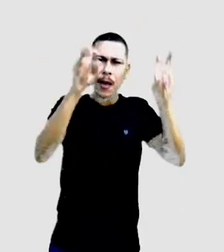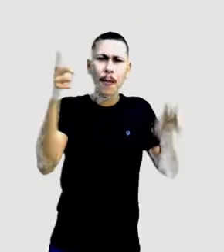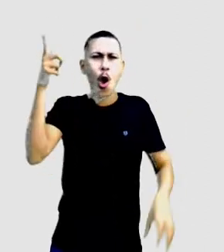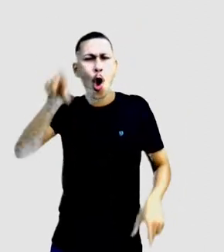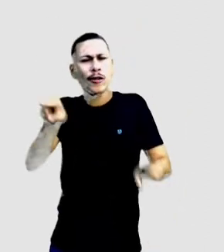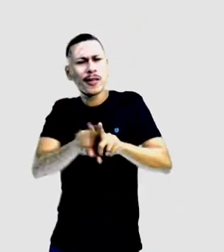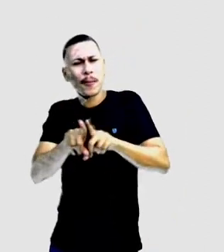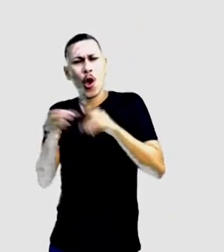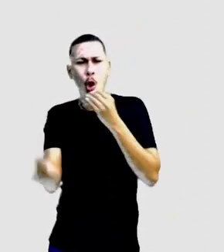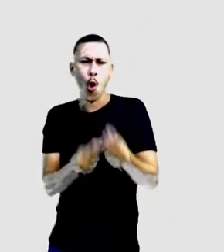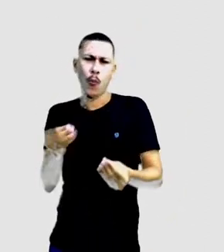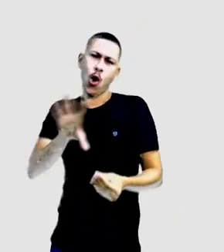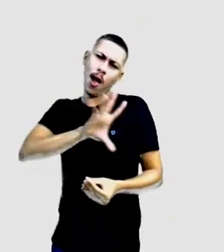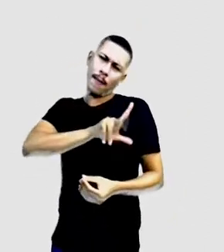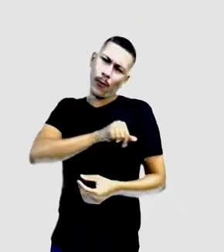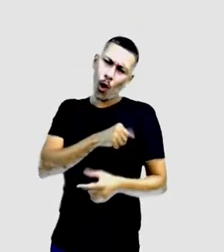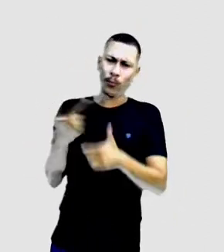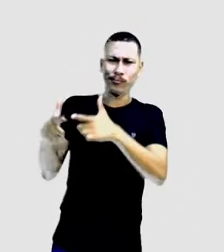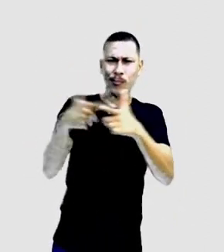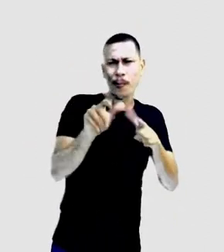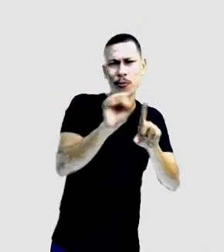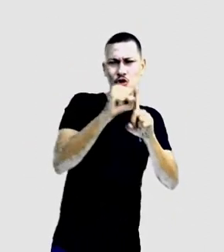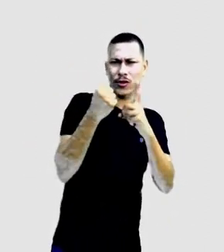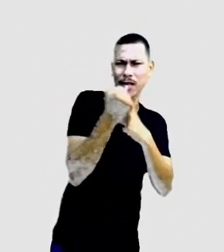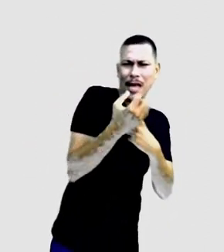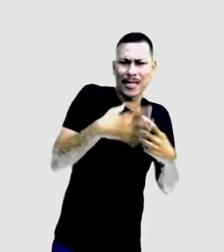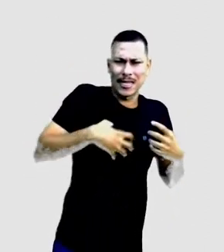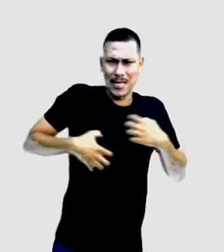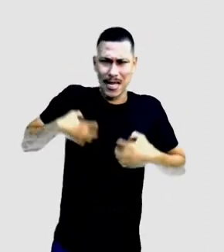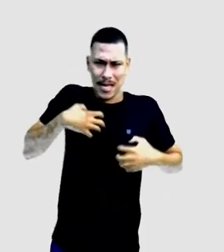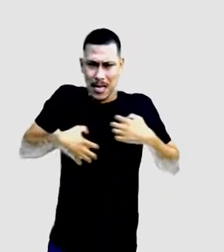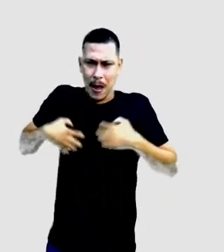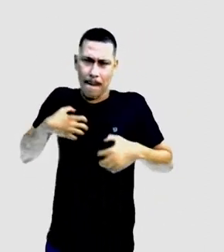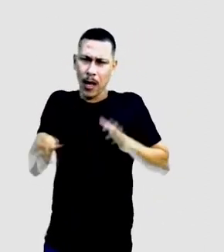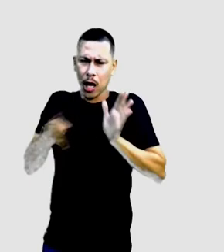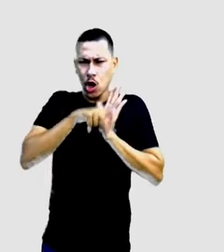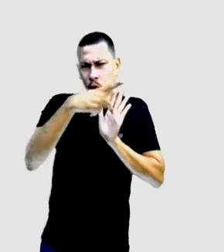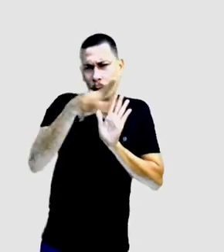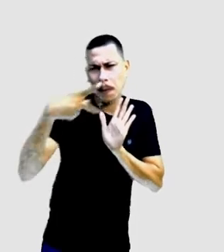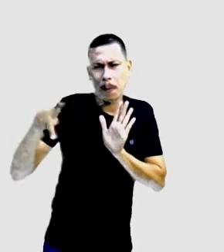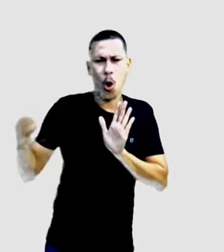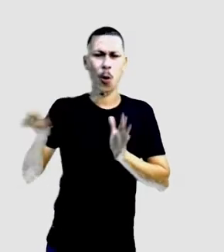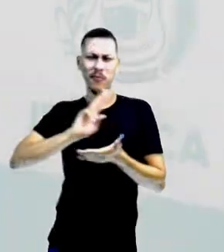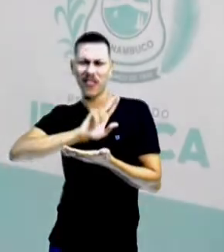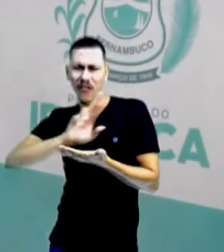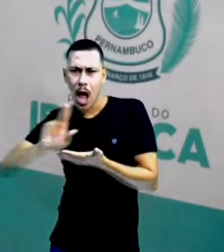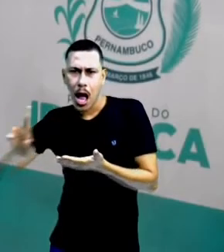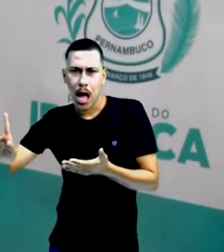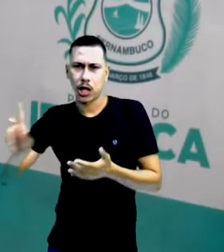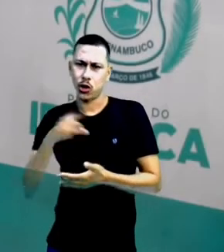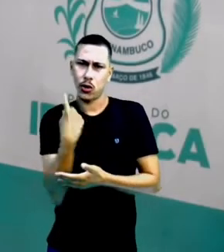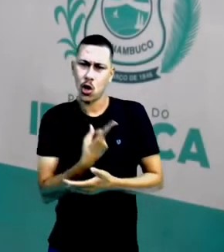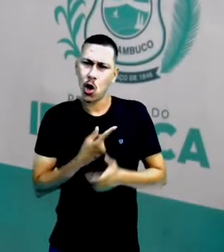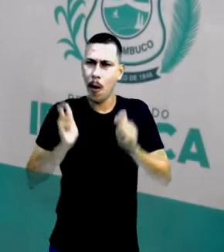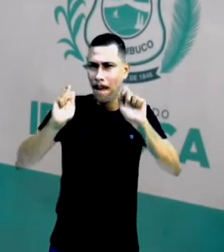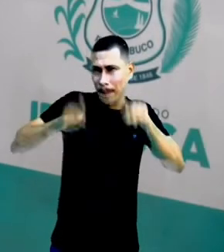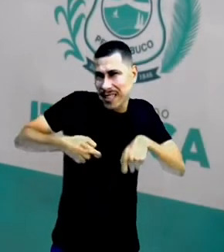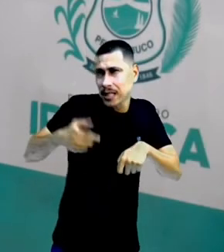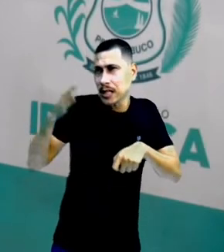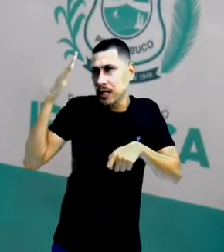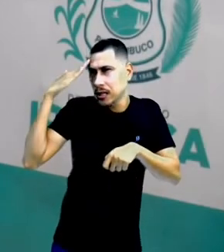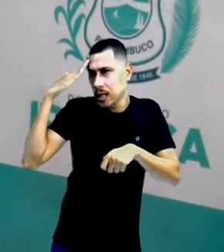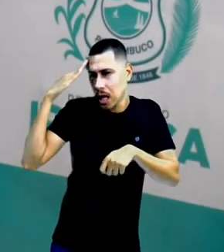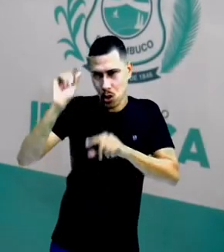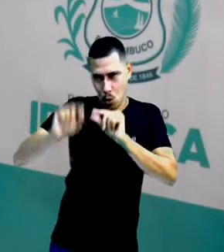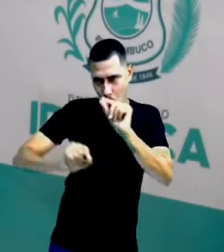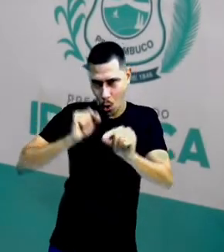o amor, problemas sociais, sentimentos do eu lírico, dentre outros, tá certo? É bom a gente ter em mente essa